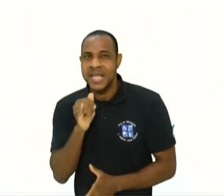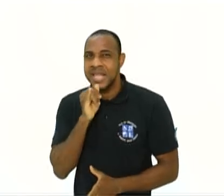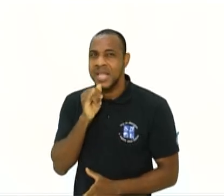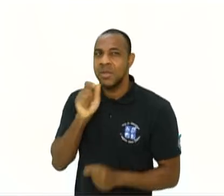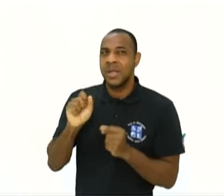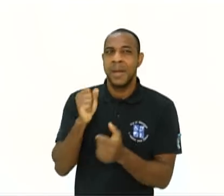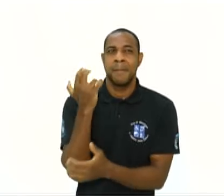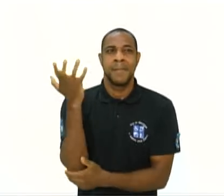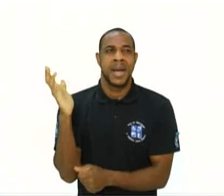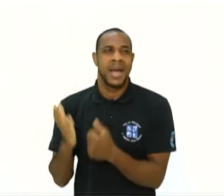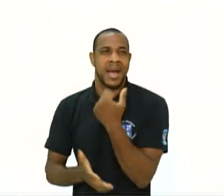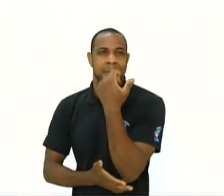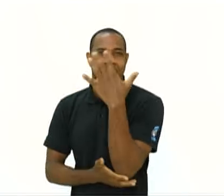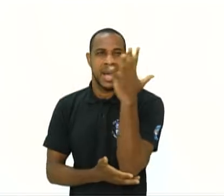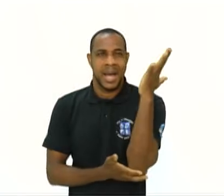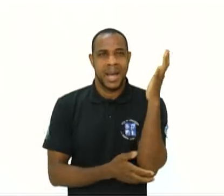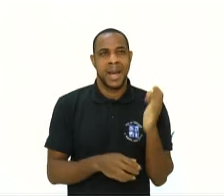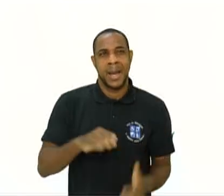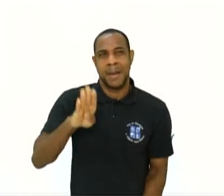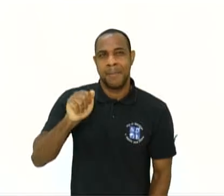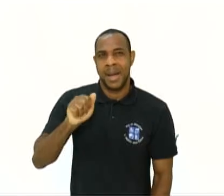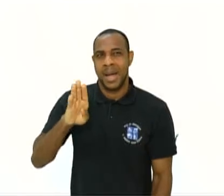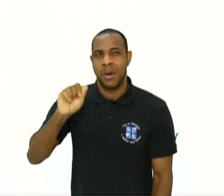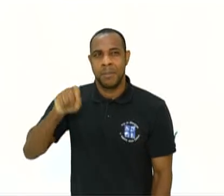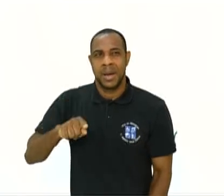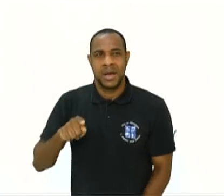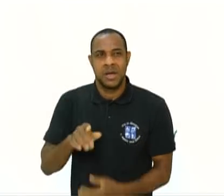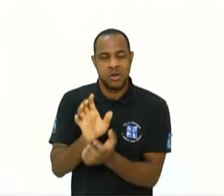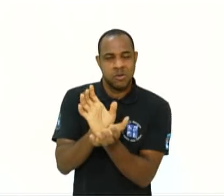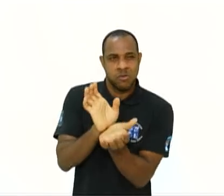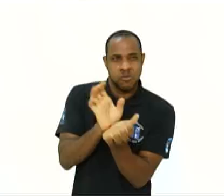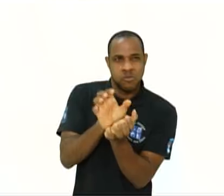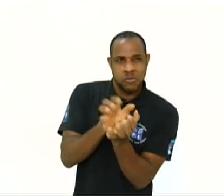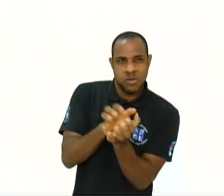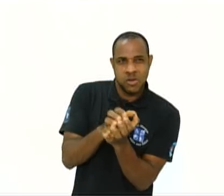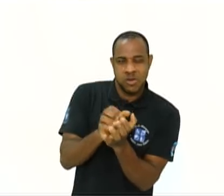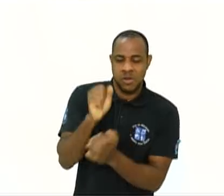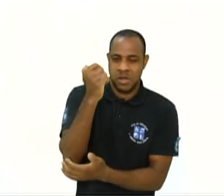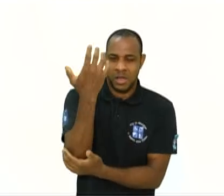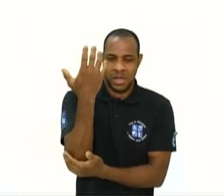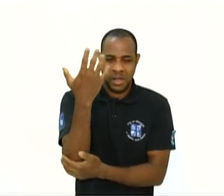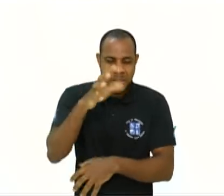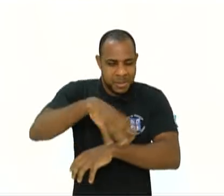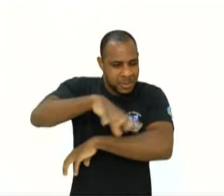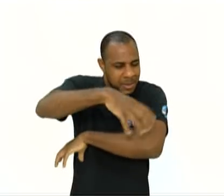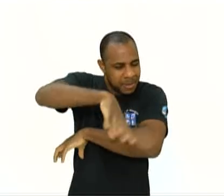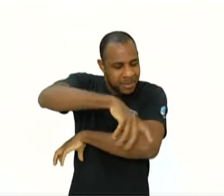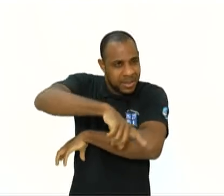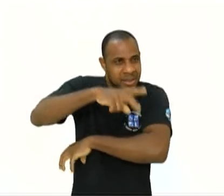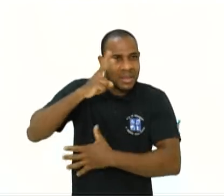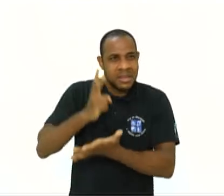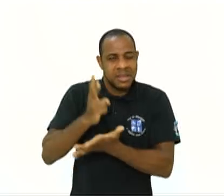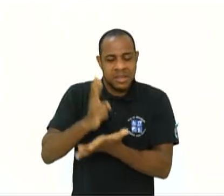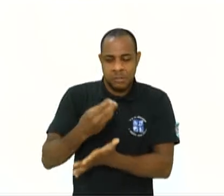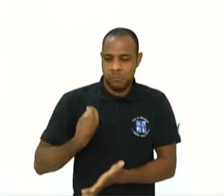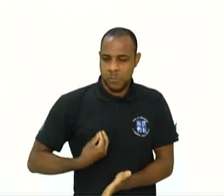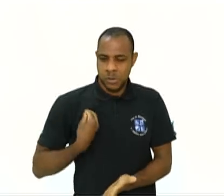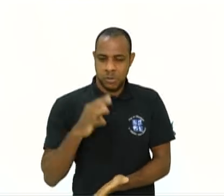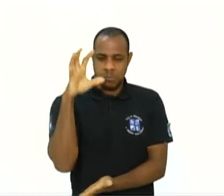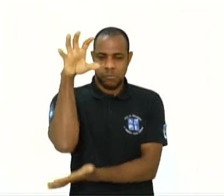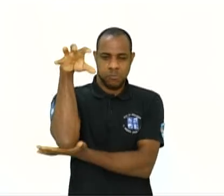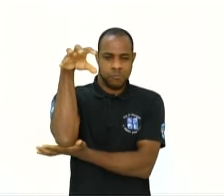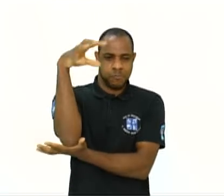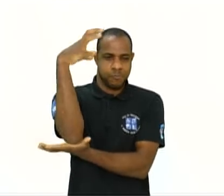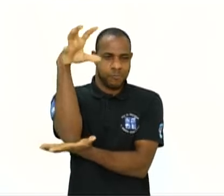a árvore de baobá. Em Recife, na Praça da República, elas estão sempre presentes e